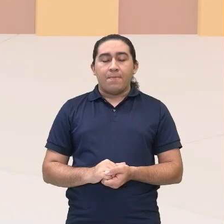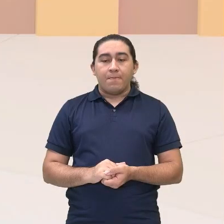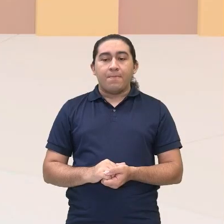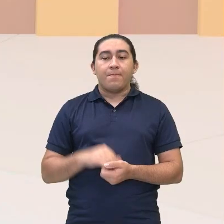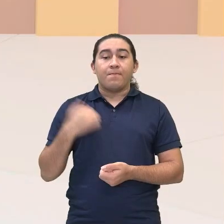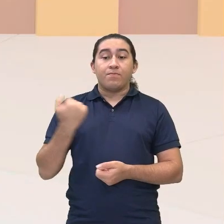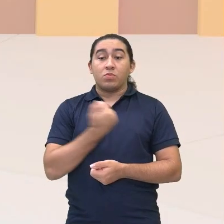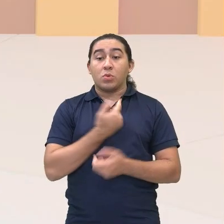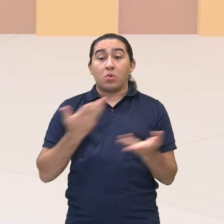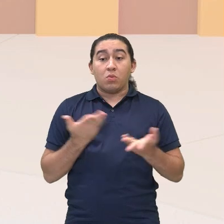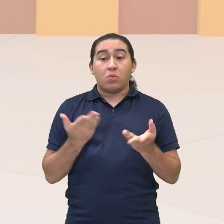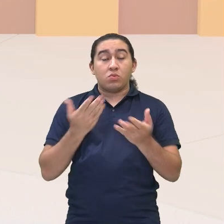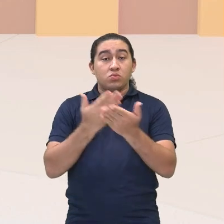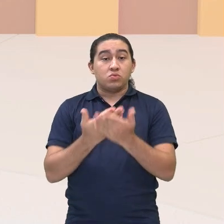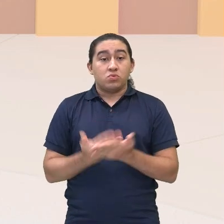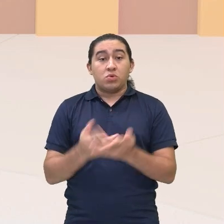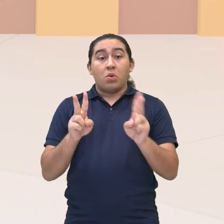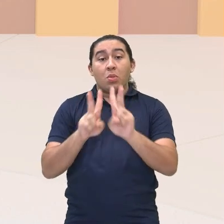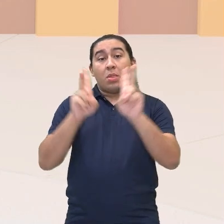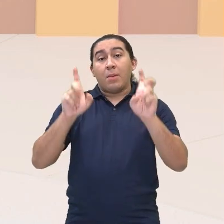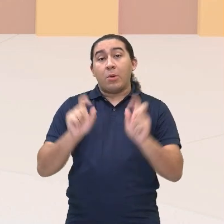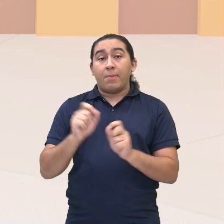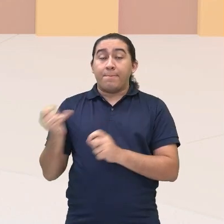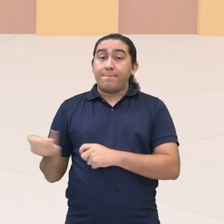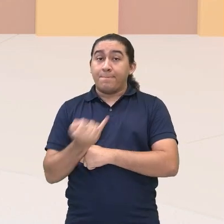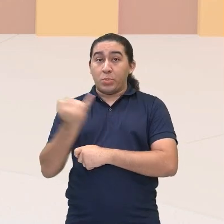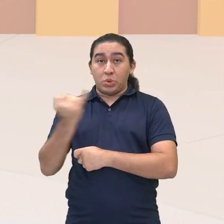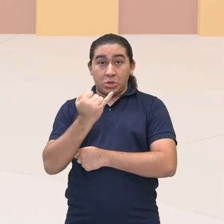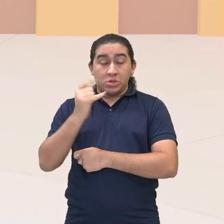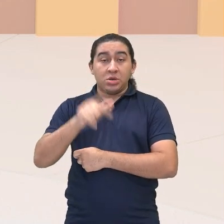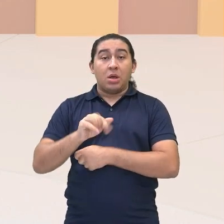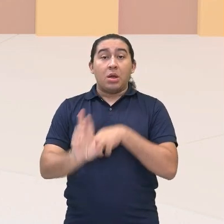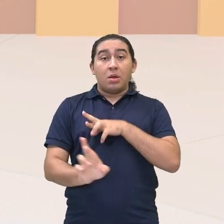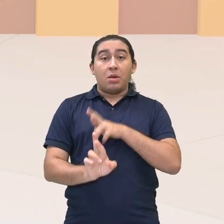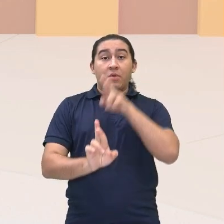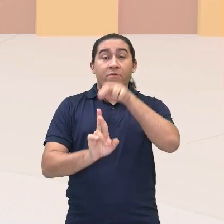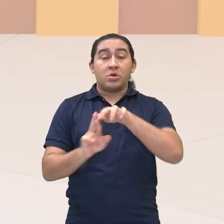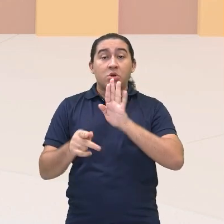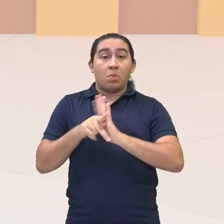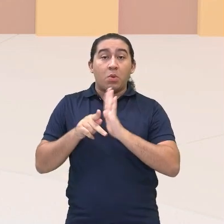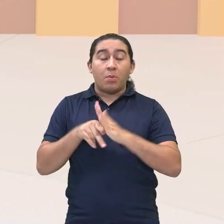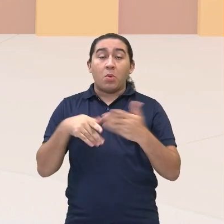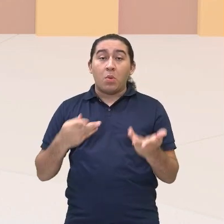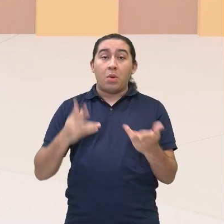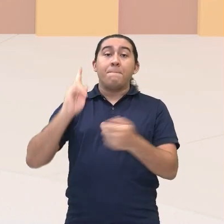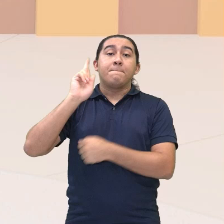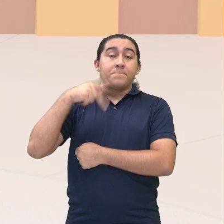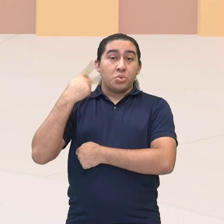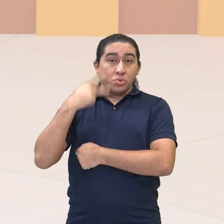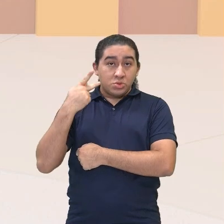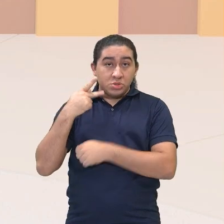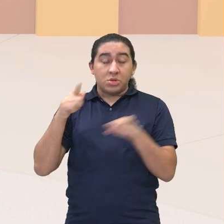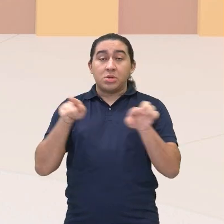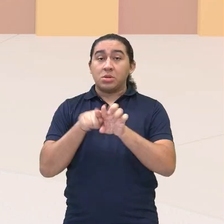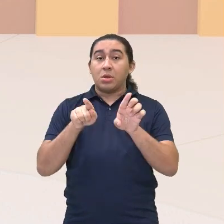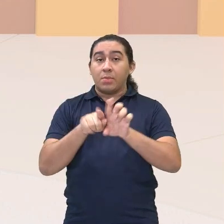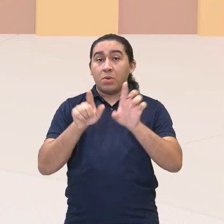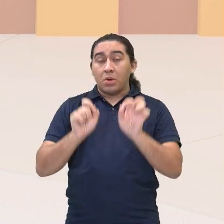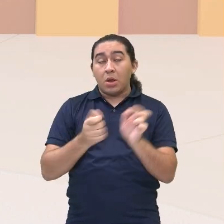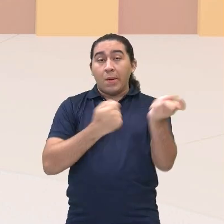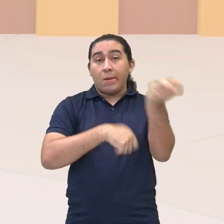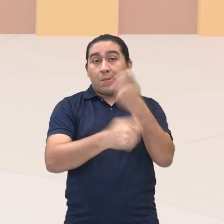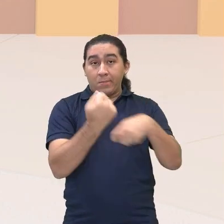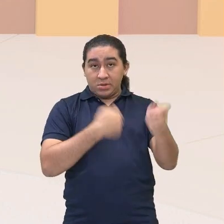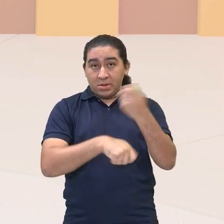Nós iremos estudar sobre importantes questões ligadas à parte política e também à parte